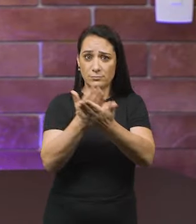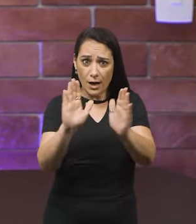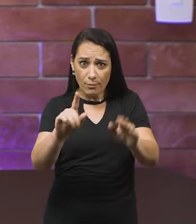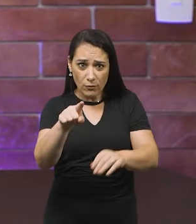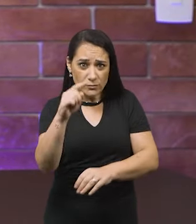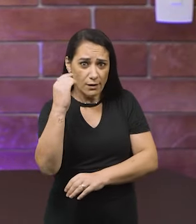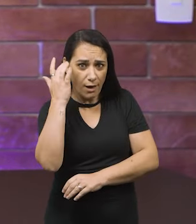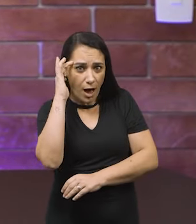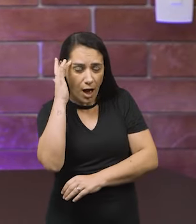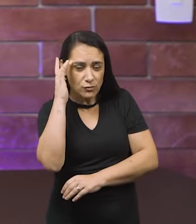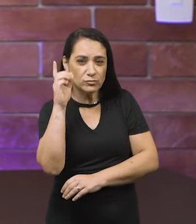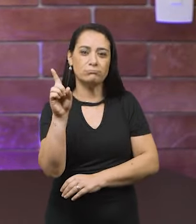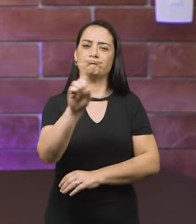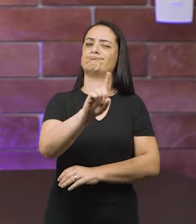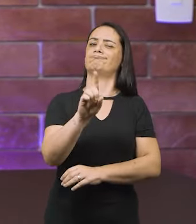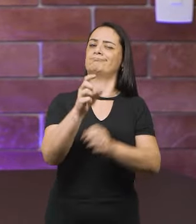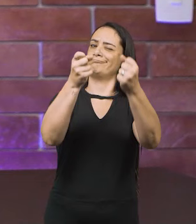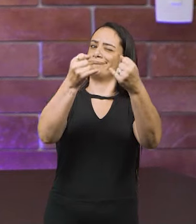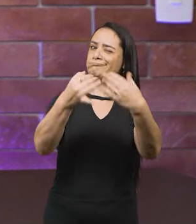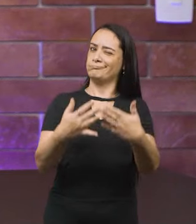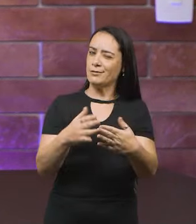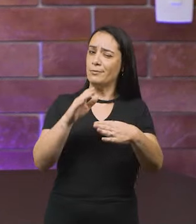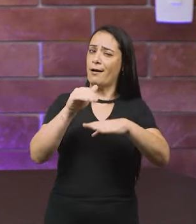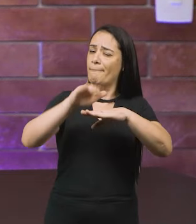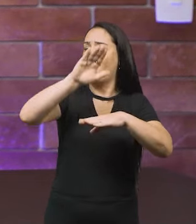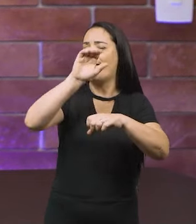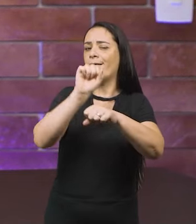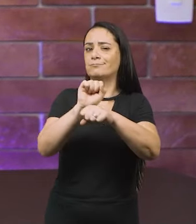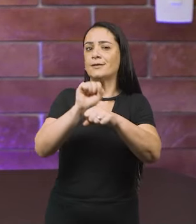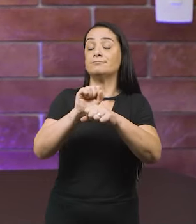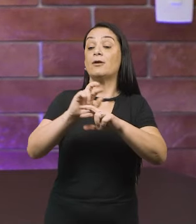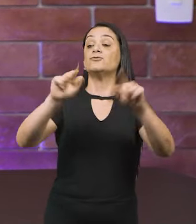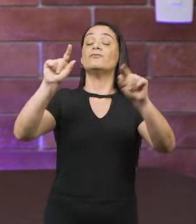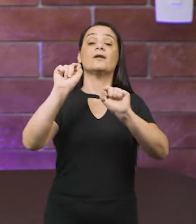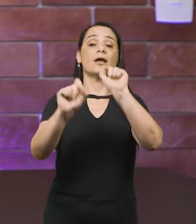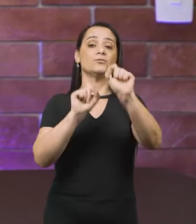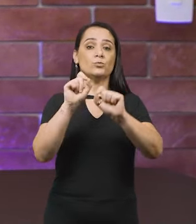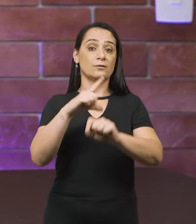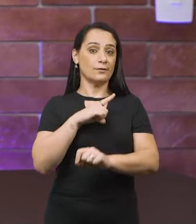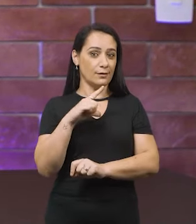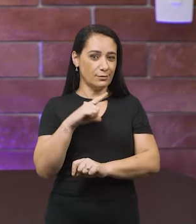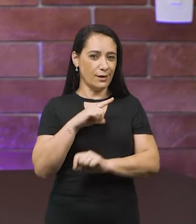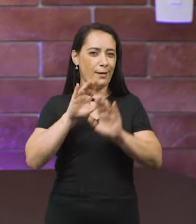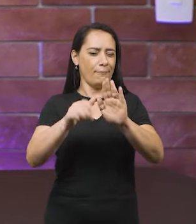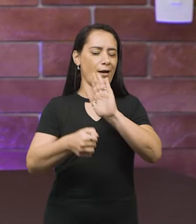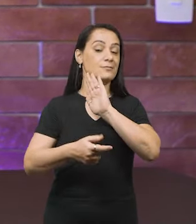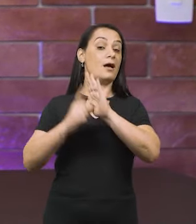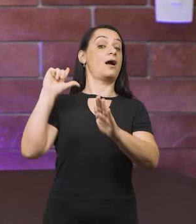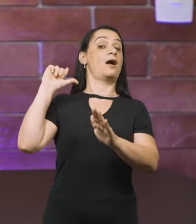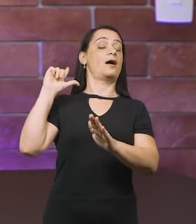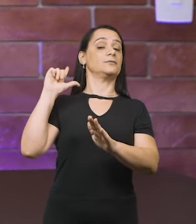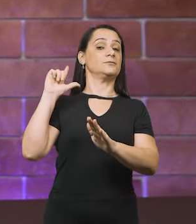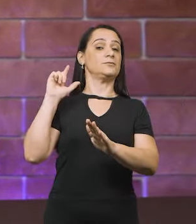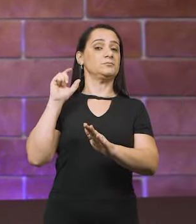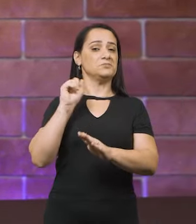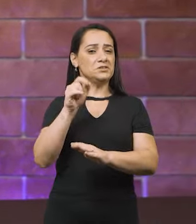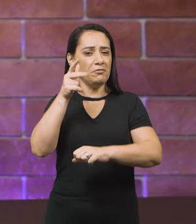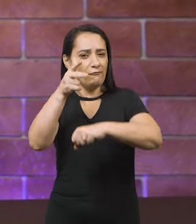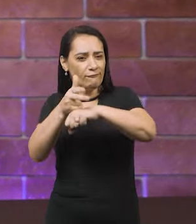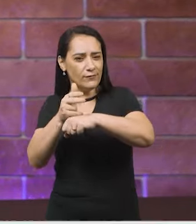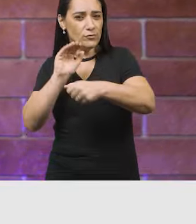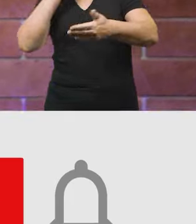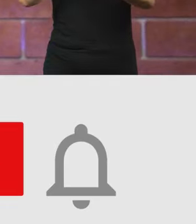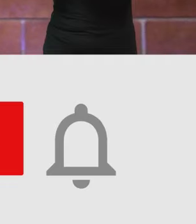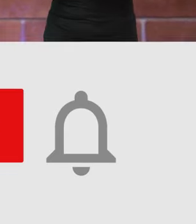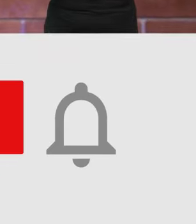qualidade. E você acha que acabou por aí? Então segura que eu vou te falar do maior diferencial do CCT Pro. Mas